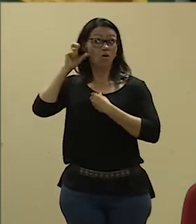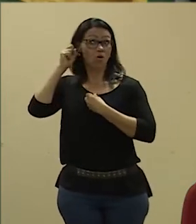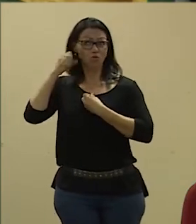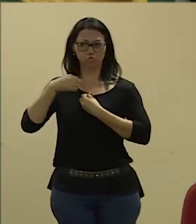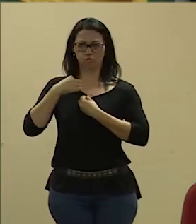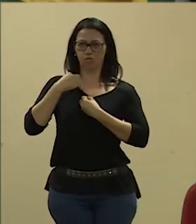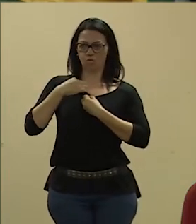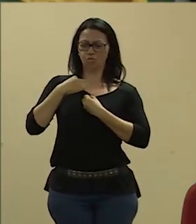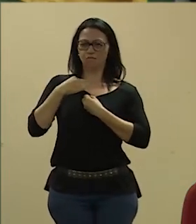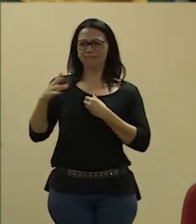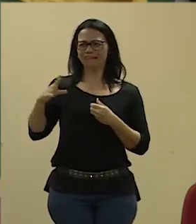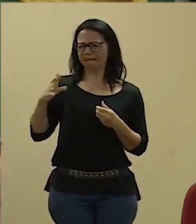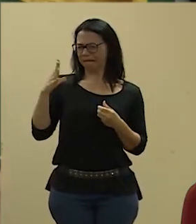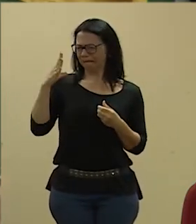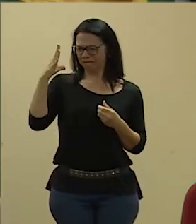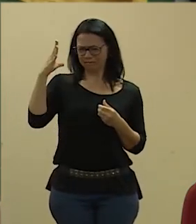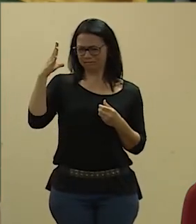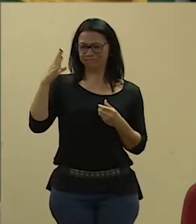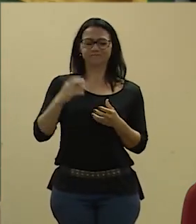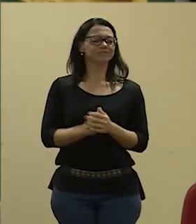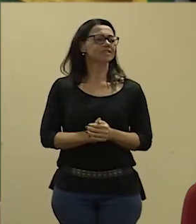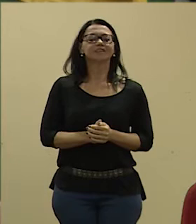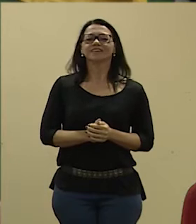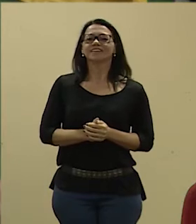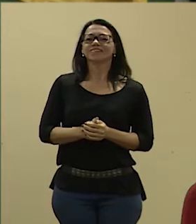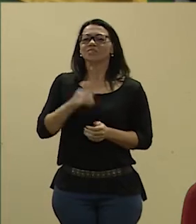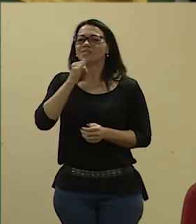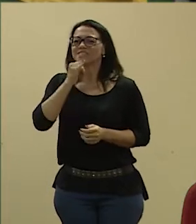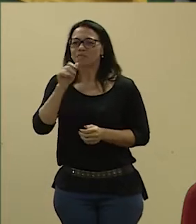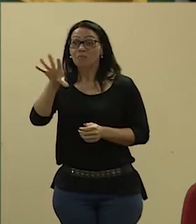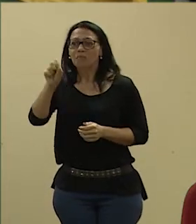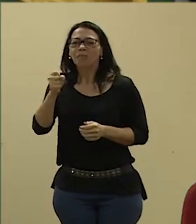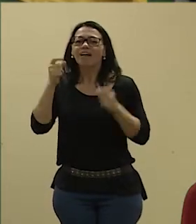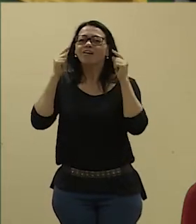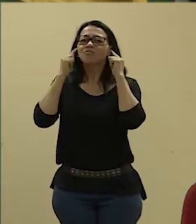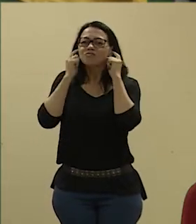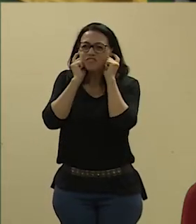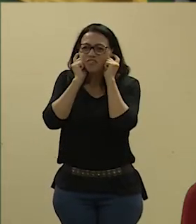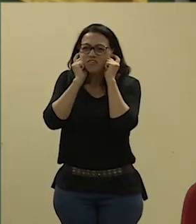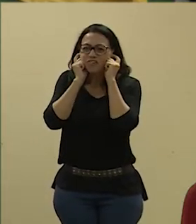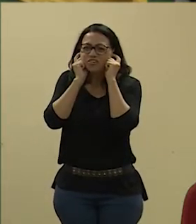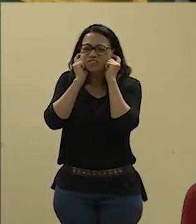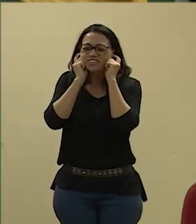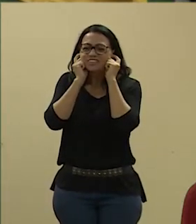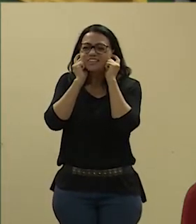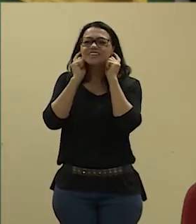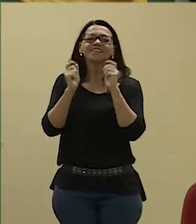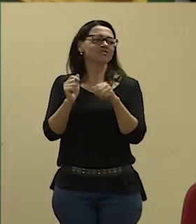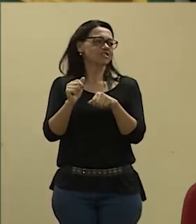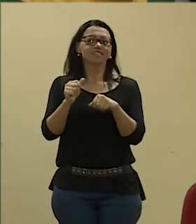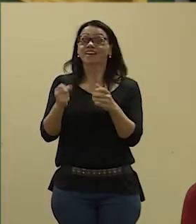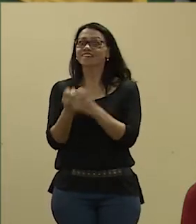não quer investir tudo isso que você faz pega o fone de ouvido do seu celular e simula uma tela com ele pega parte vai pro